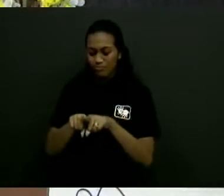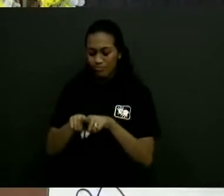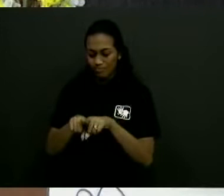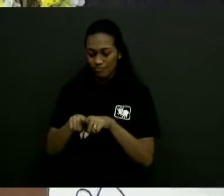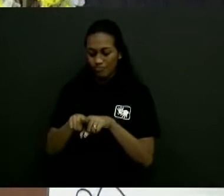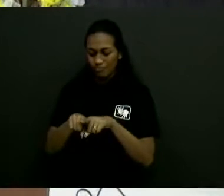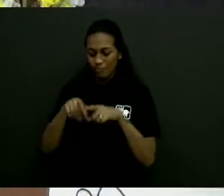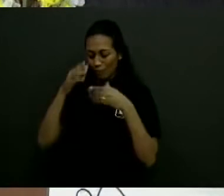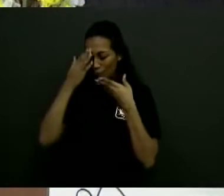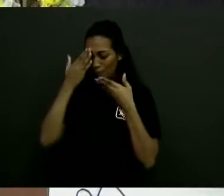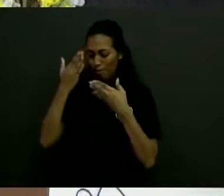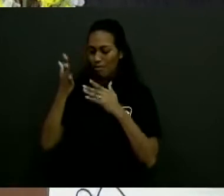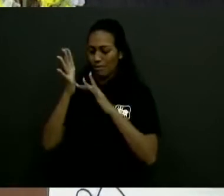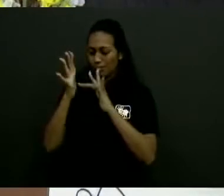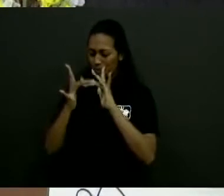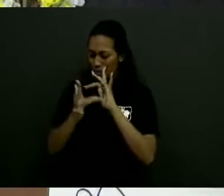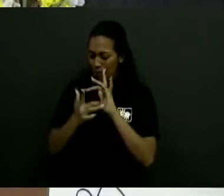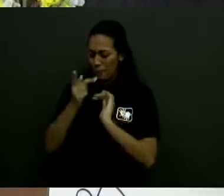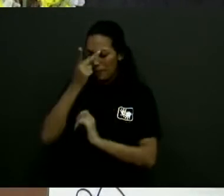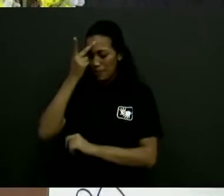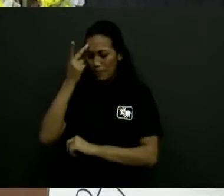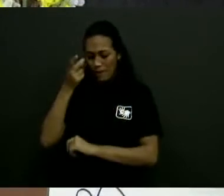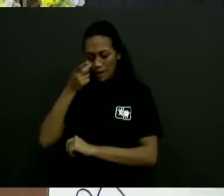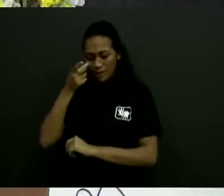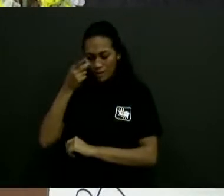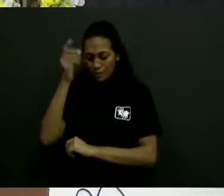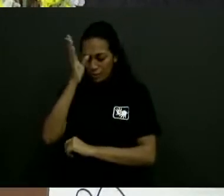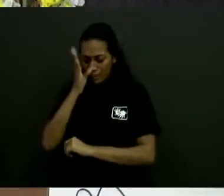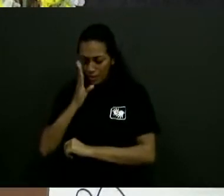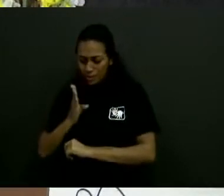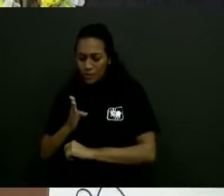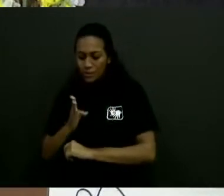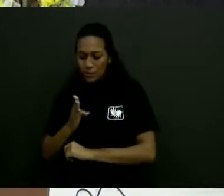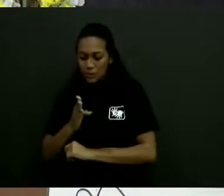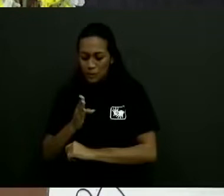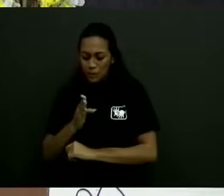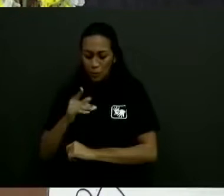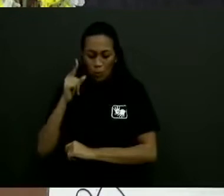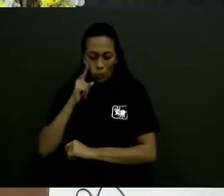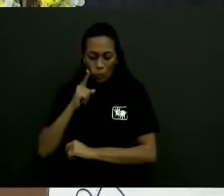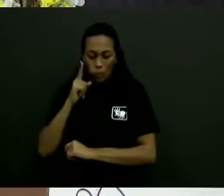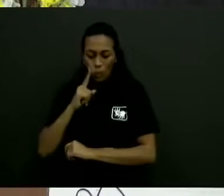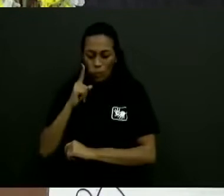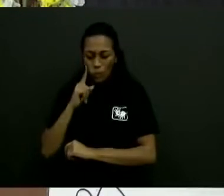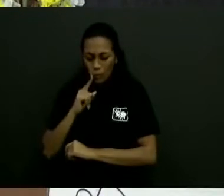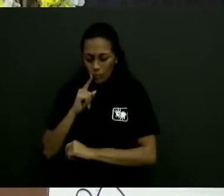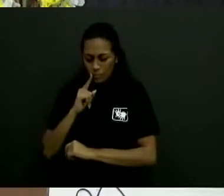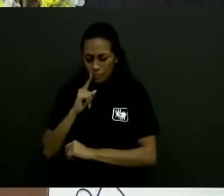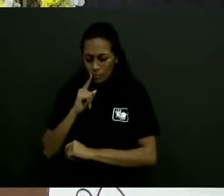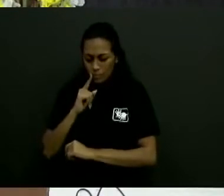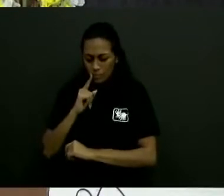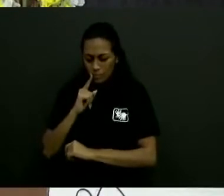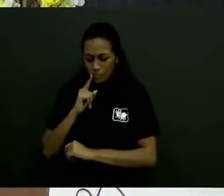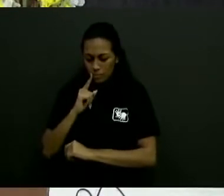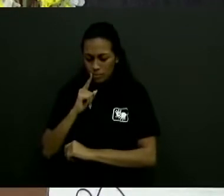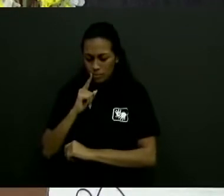now. Obrigado, Senhor, pelas pessoas que estão nos assistindo no Brasil e fora do Brasil. Lord, we thank you for all